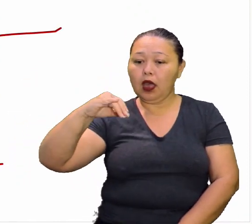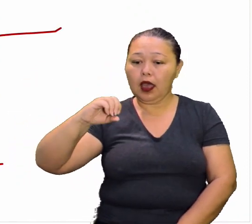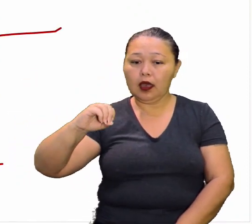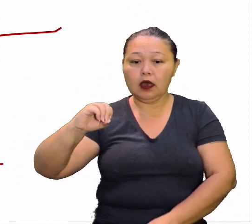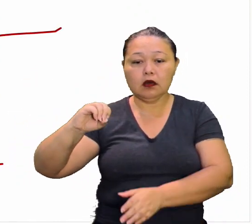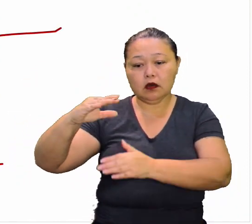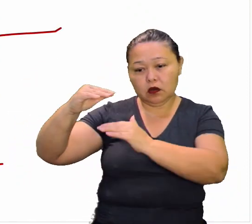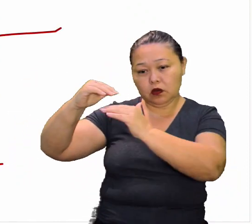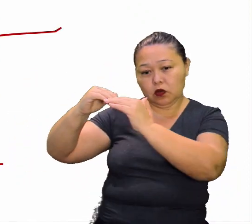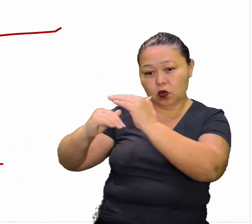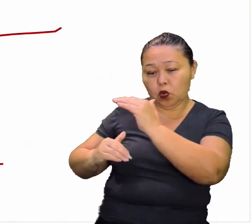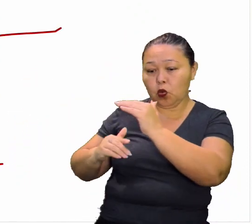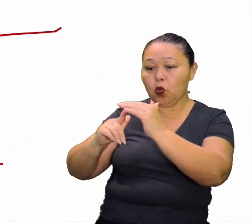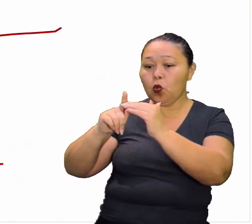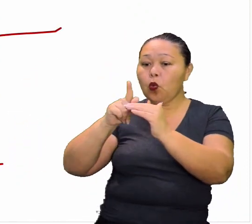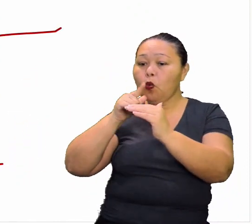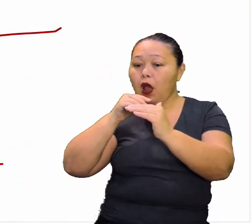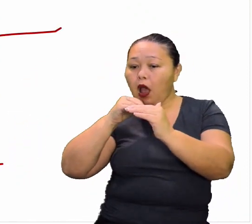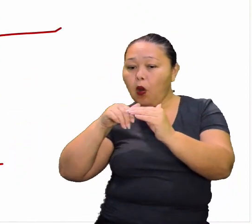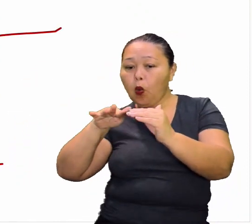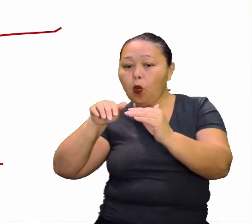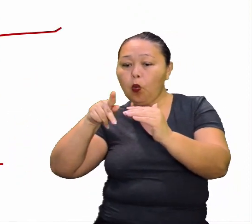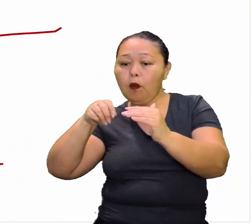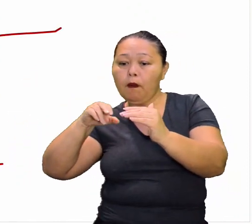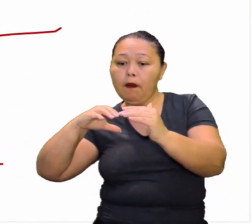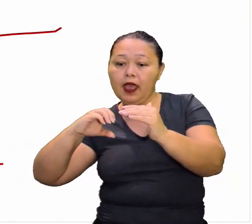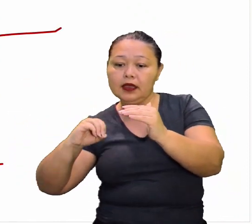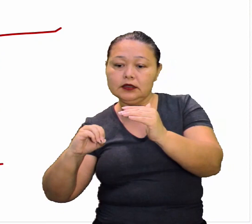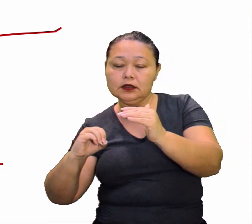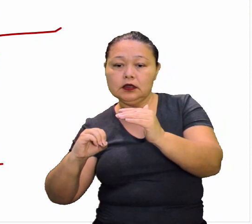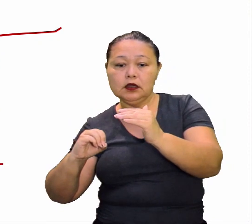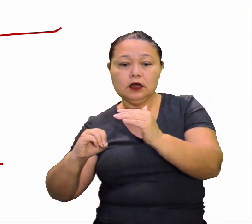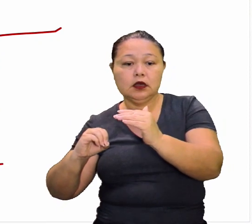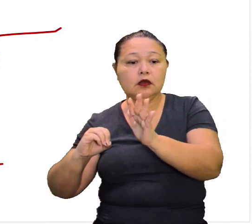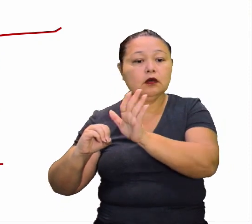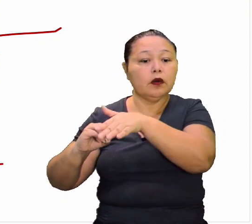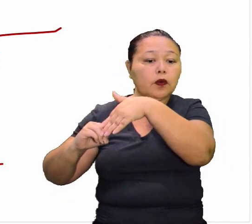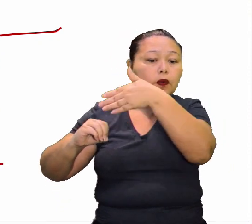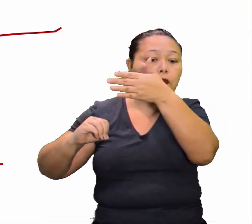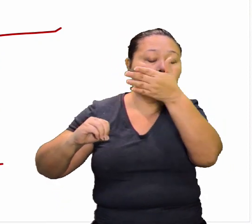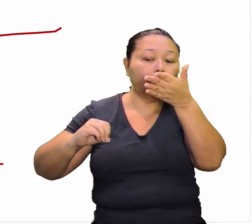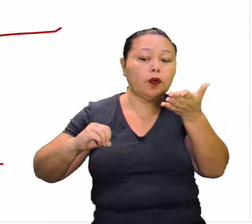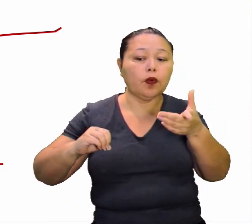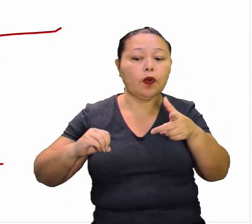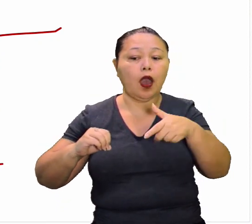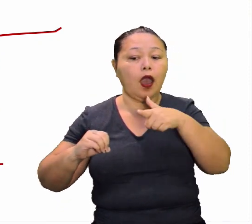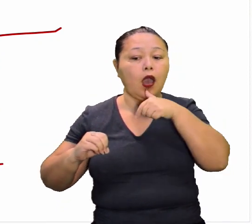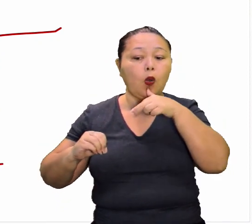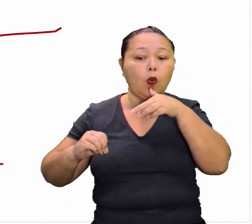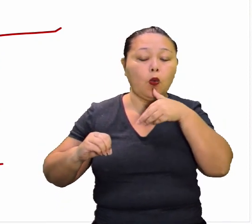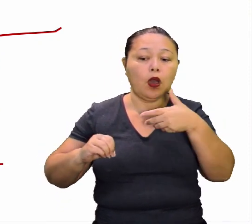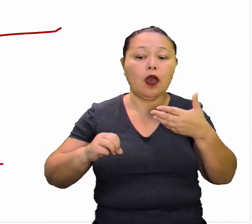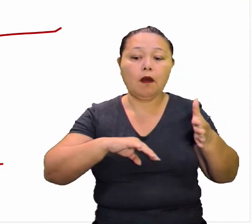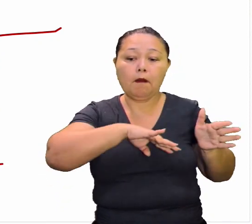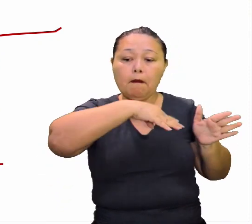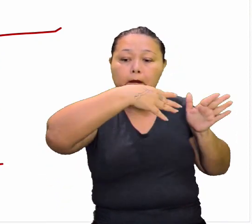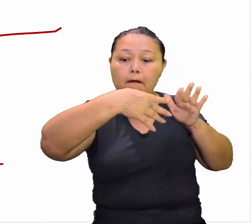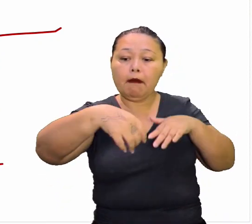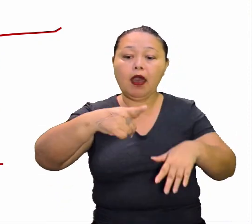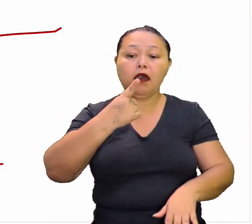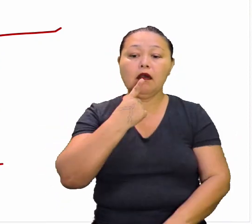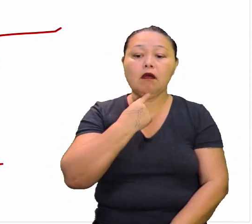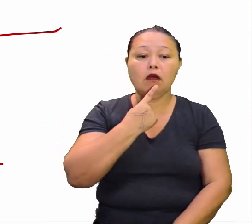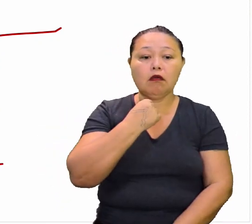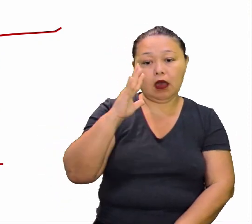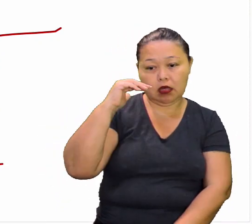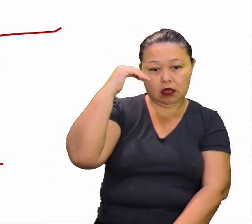Abaixo, eu tenho o Golfo Pérsico. Do lado esquerdo, eu tenho o Mar Vermelho. E